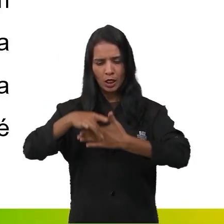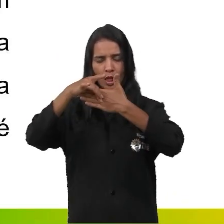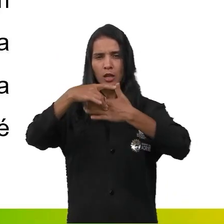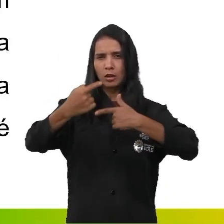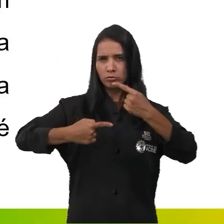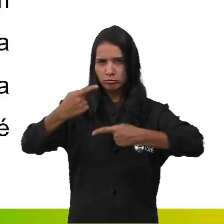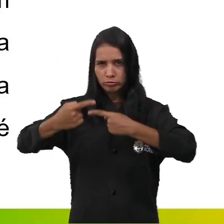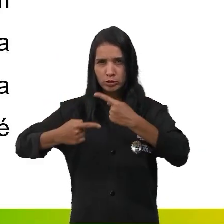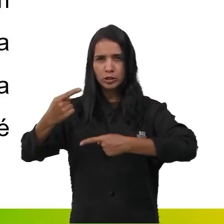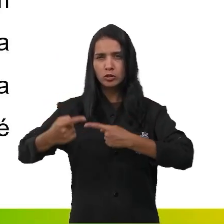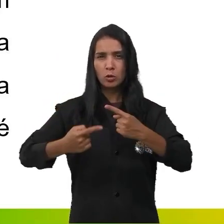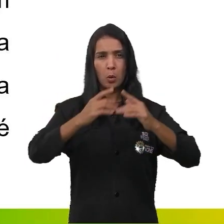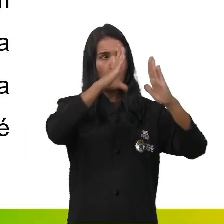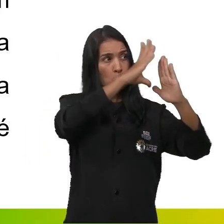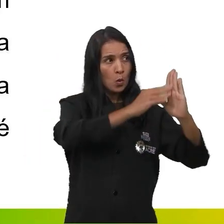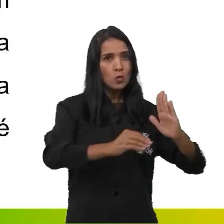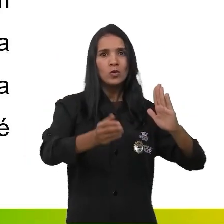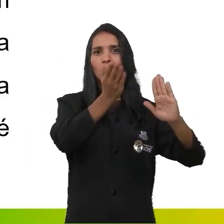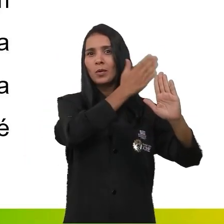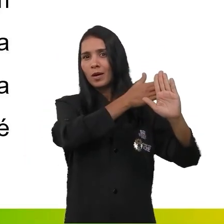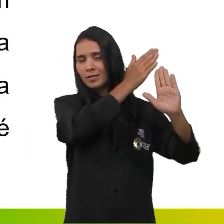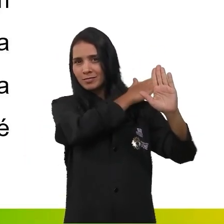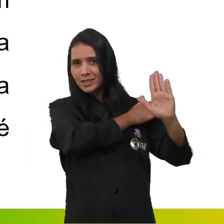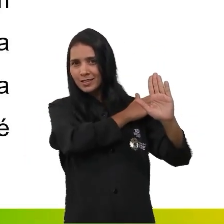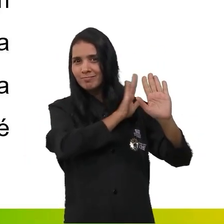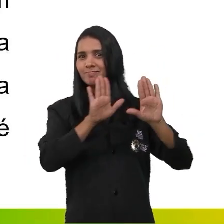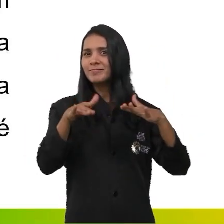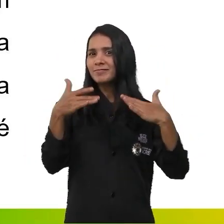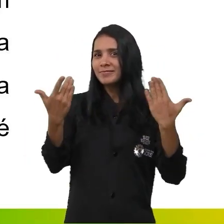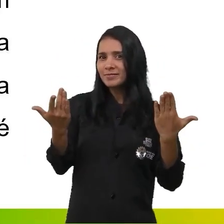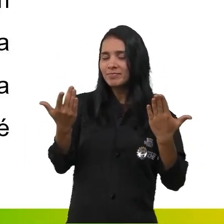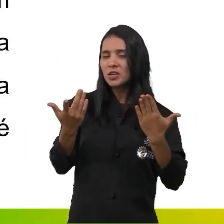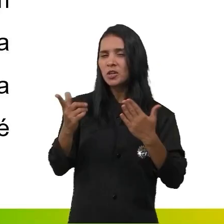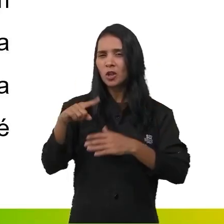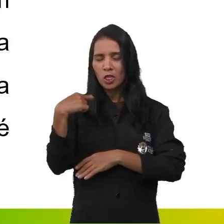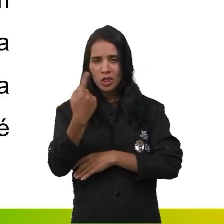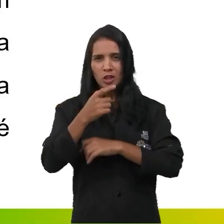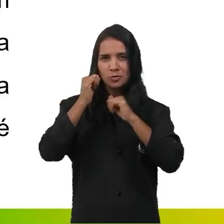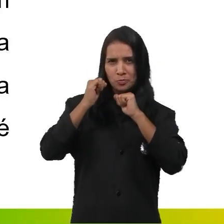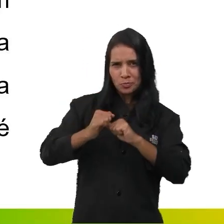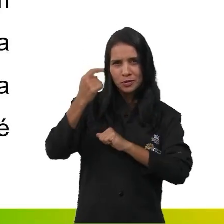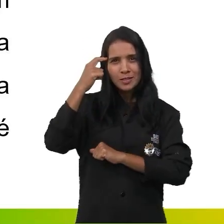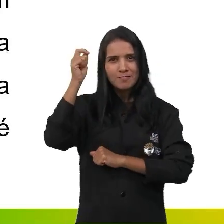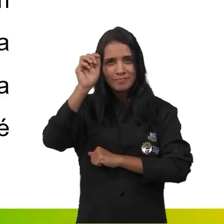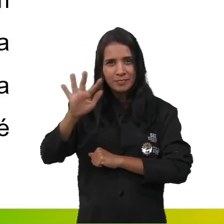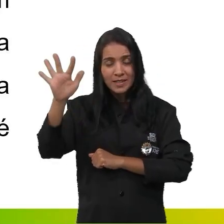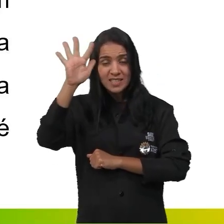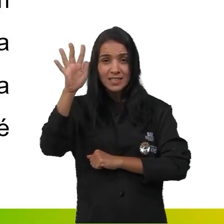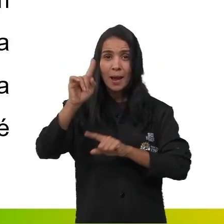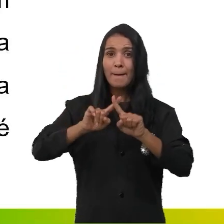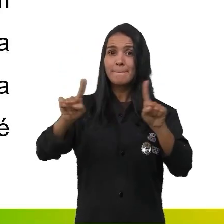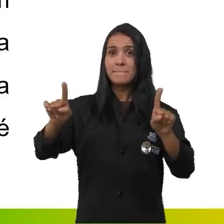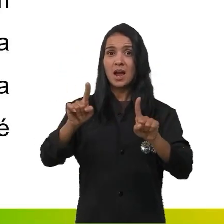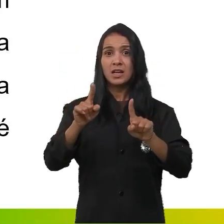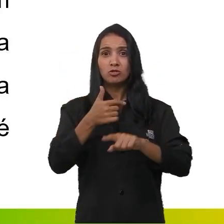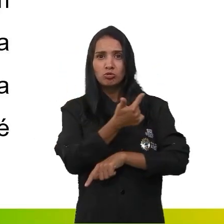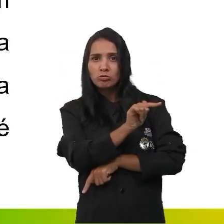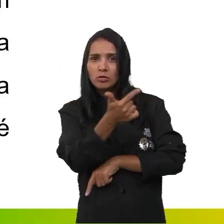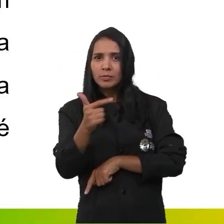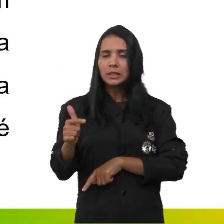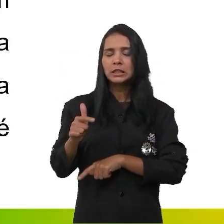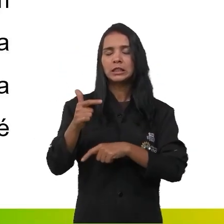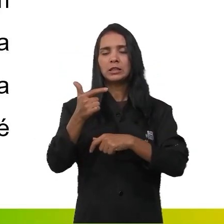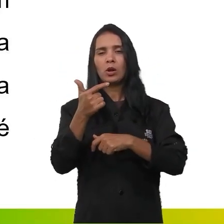do passado? Será que podemos pensar dessa forma sem medo de atribuir a uma época ou a